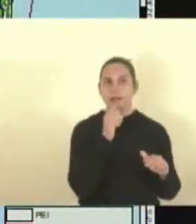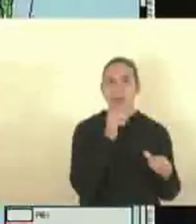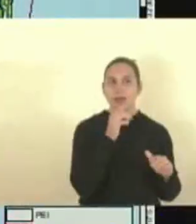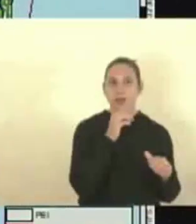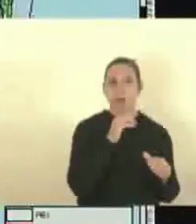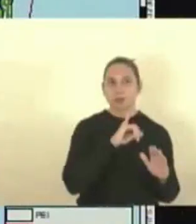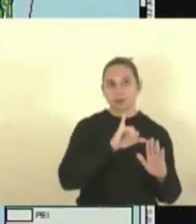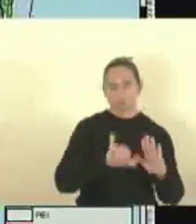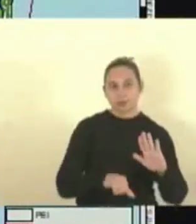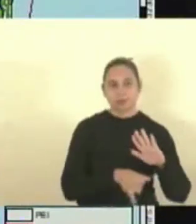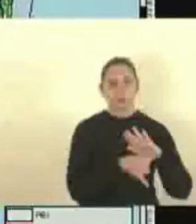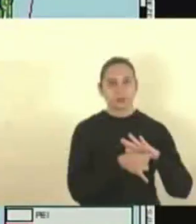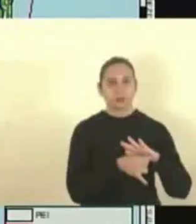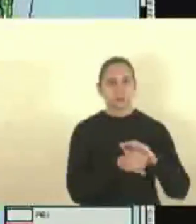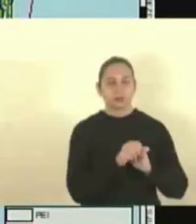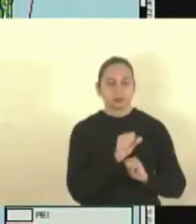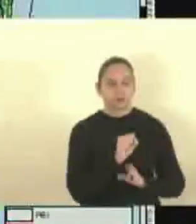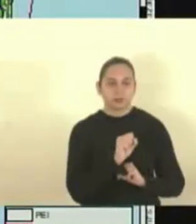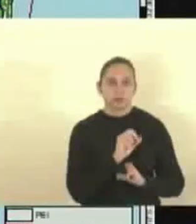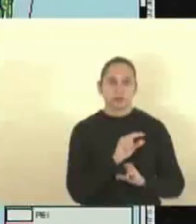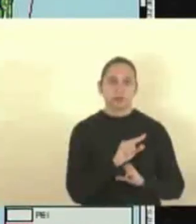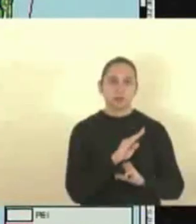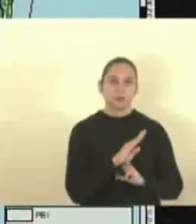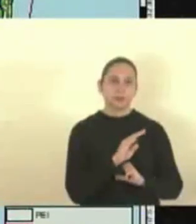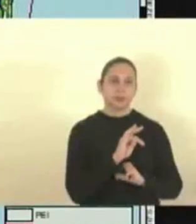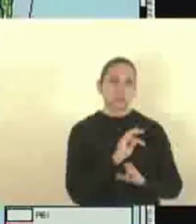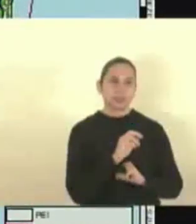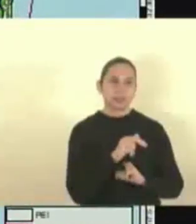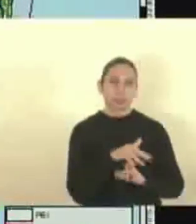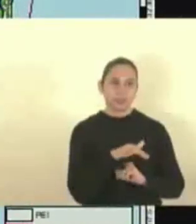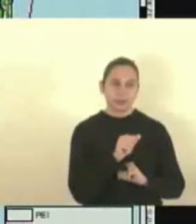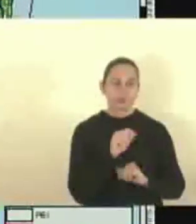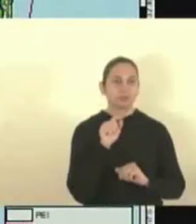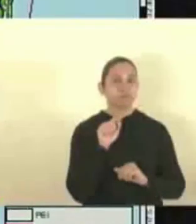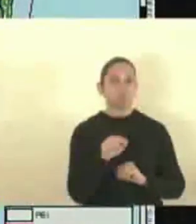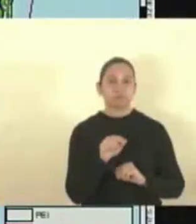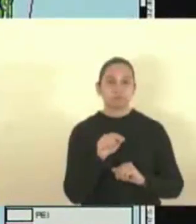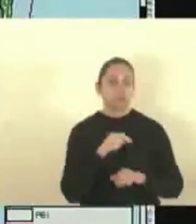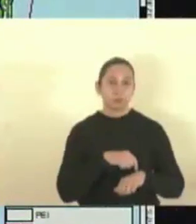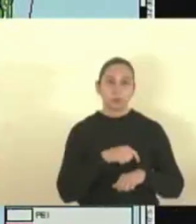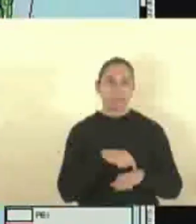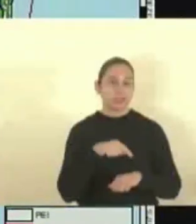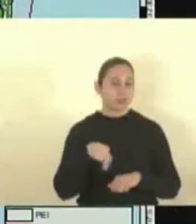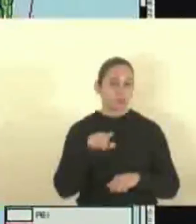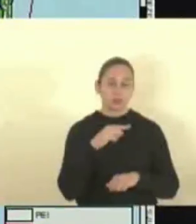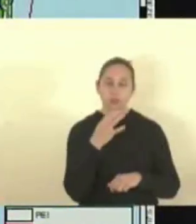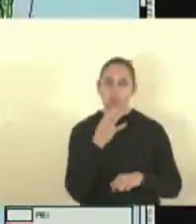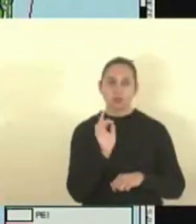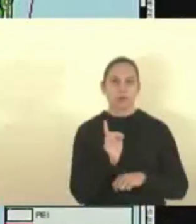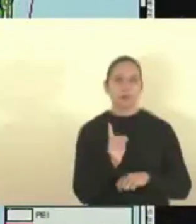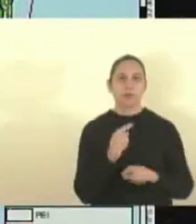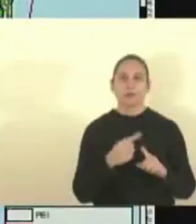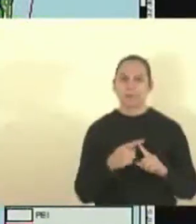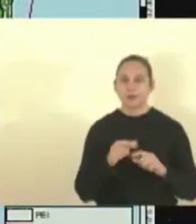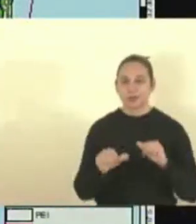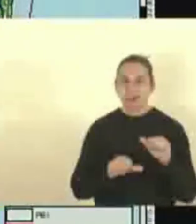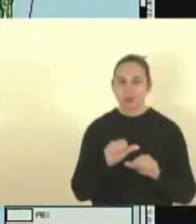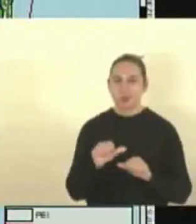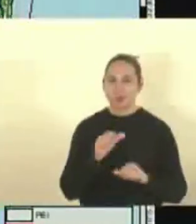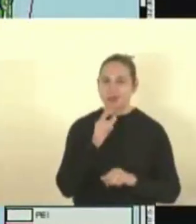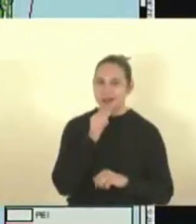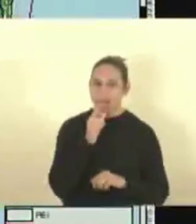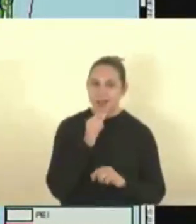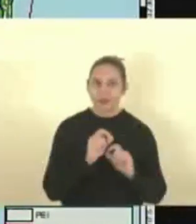no parque. Um fenômeno que a gente praticamente não conhece, né? E essa troca de água, geralmente, quando chove mais, é no